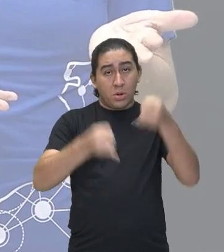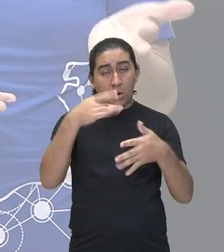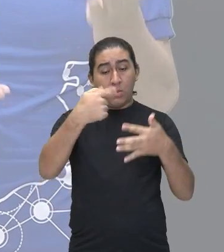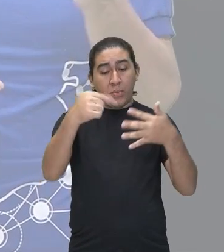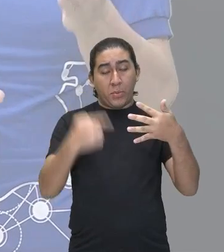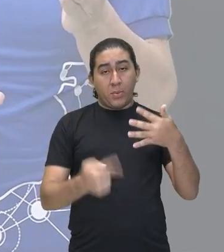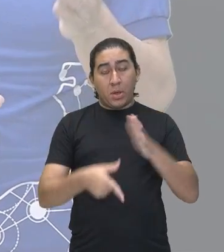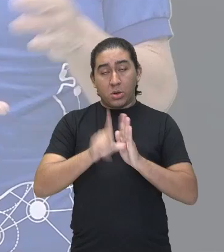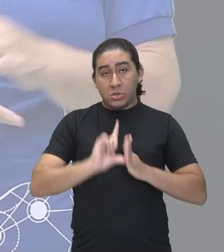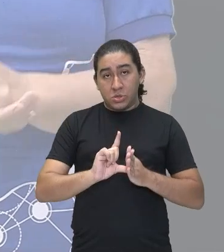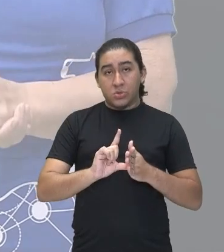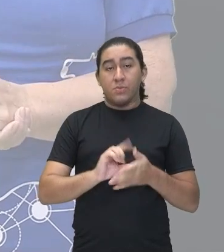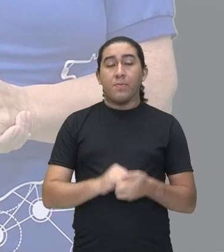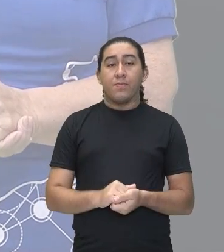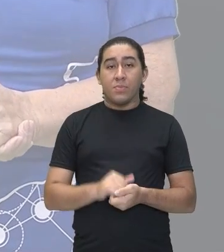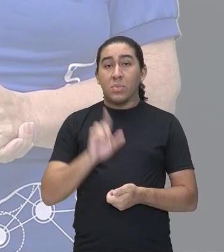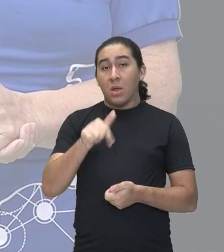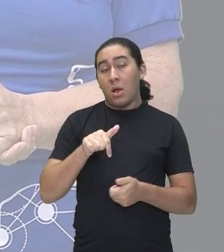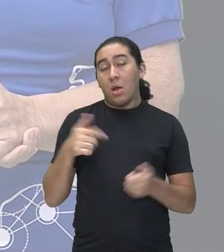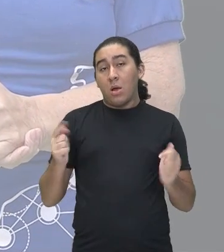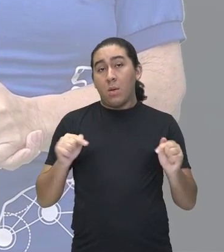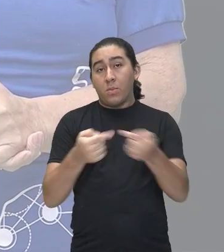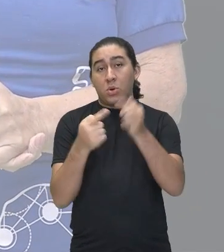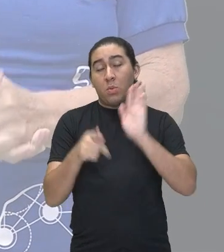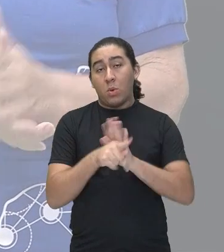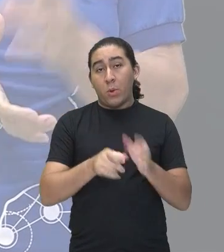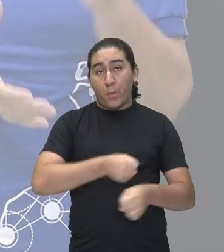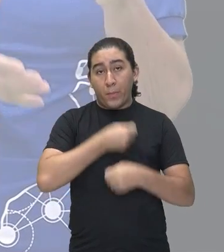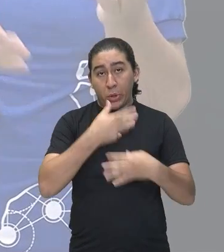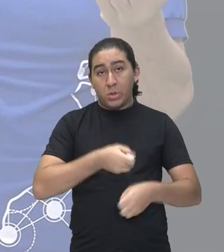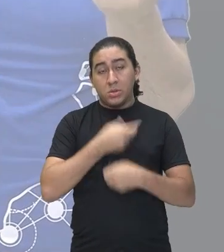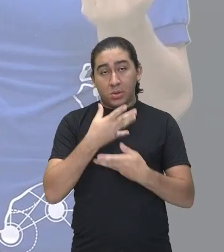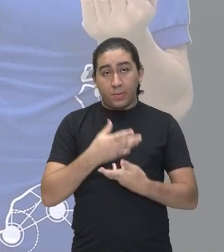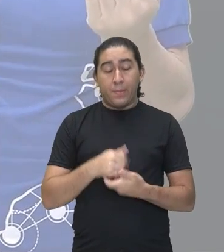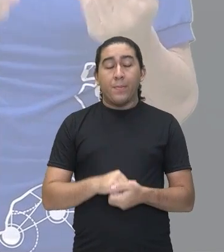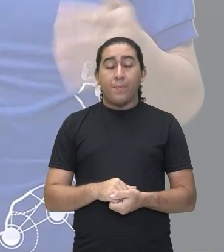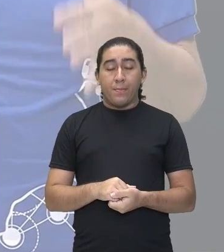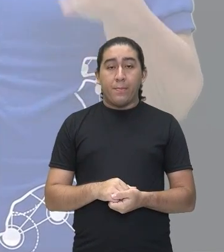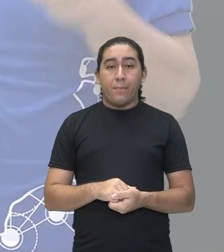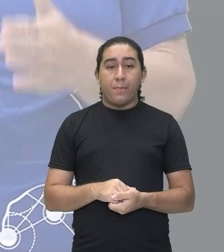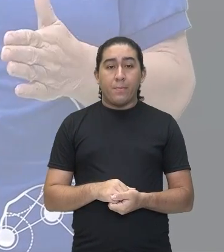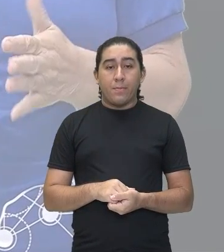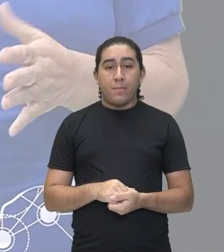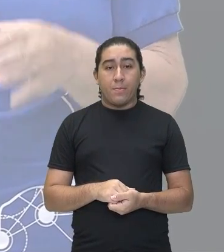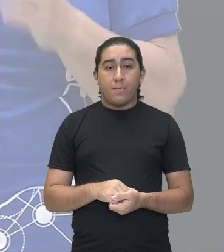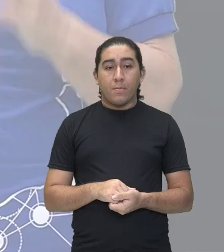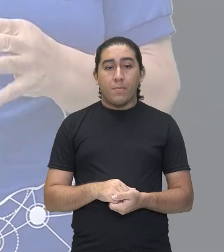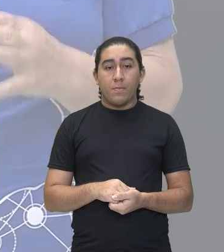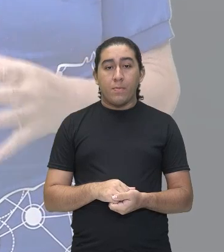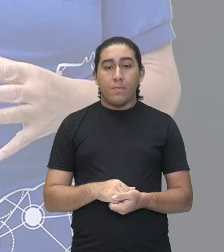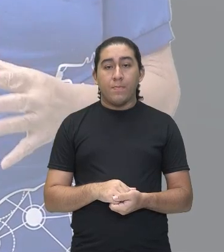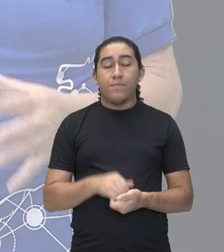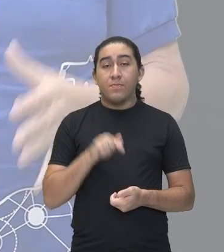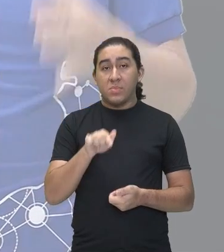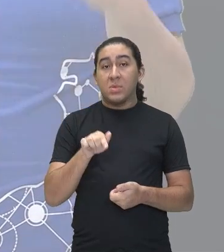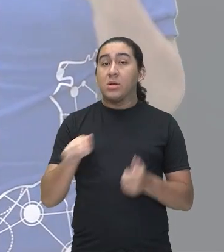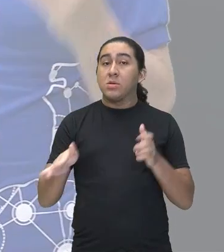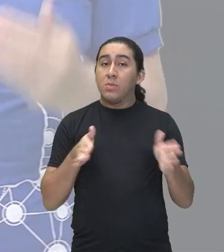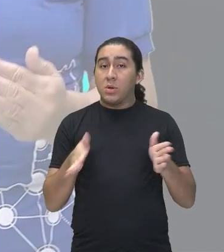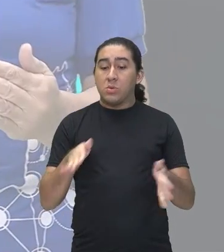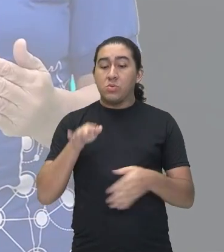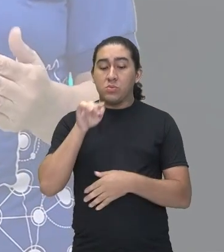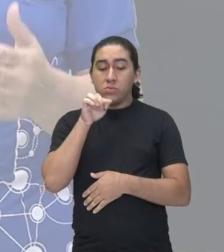da natureza, típicos das poesias árcades. Então vemos que nesse período do arcadismo,